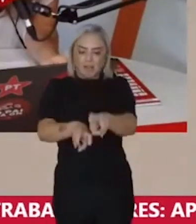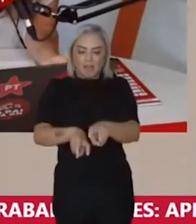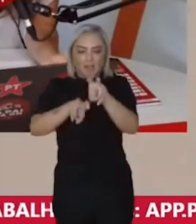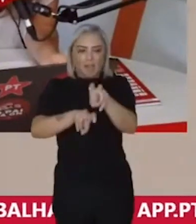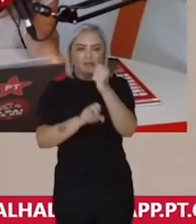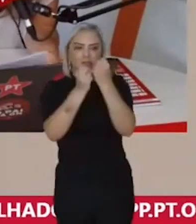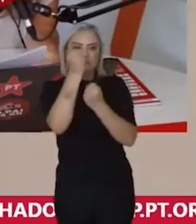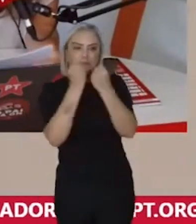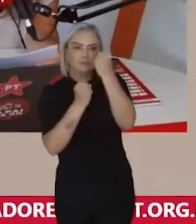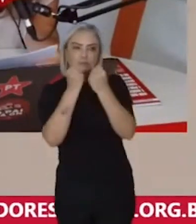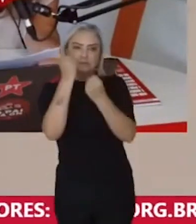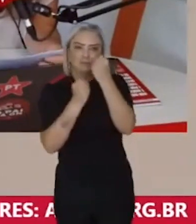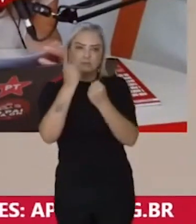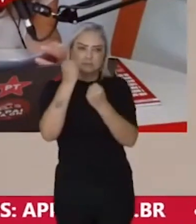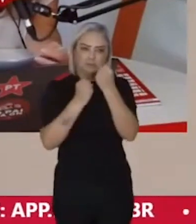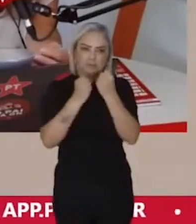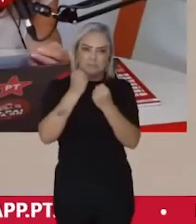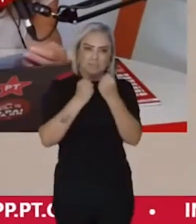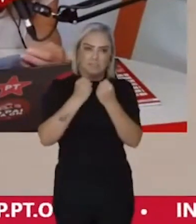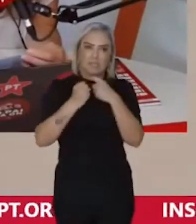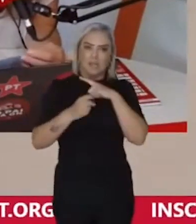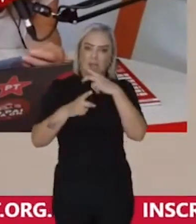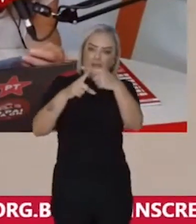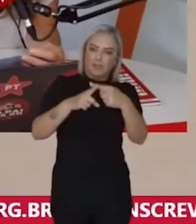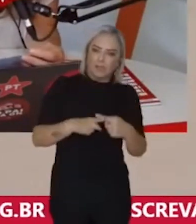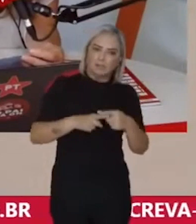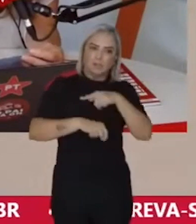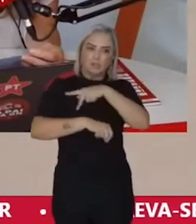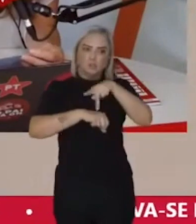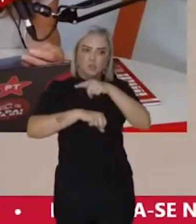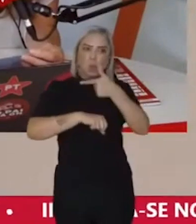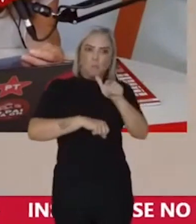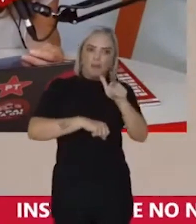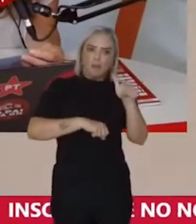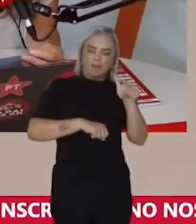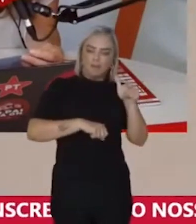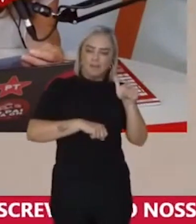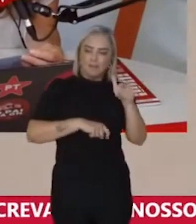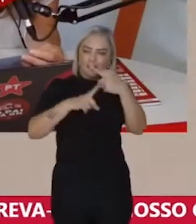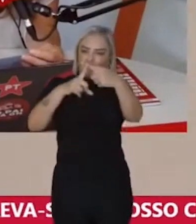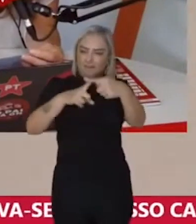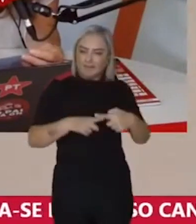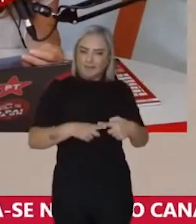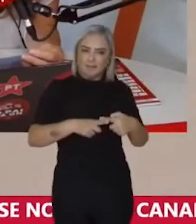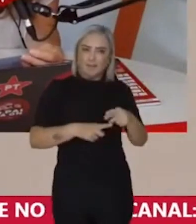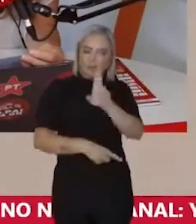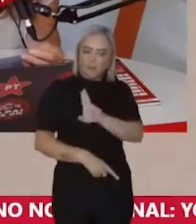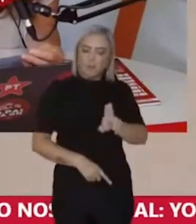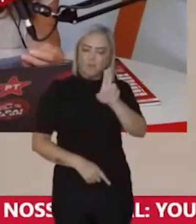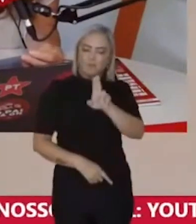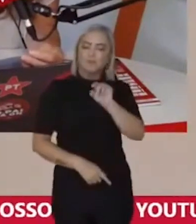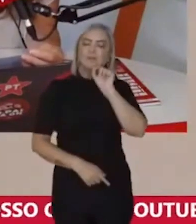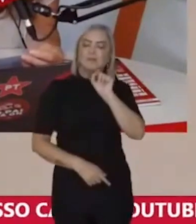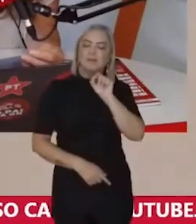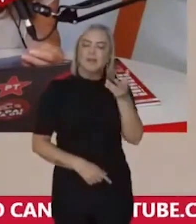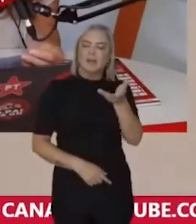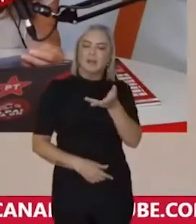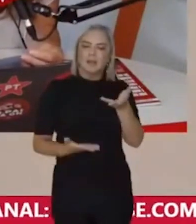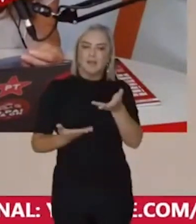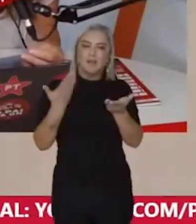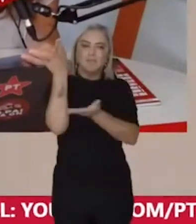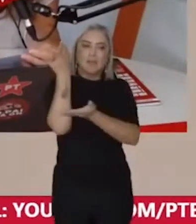que sofre grandes concorrências internacionais, os competidores usam esse fato, que agora